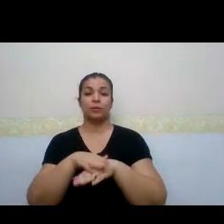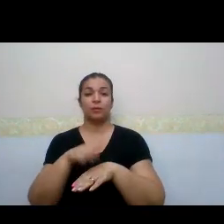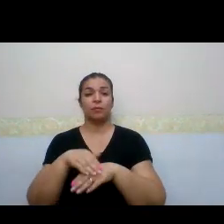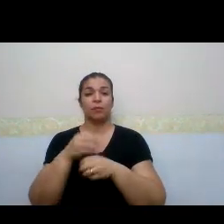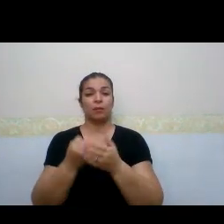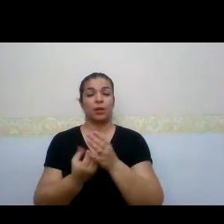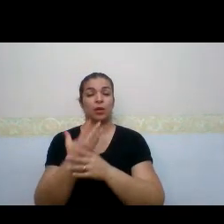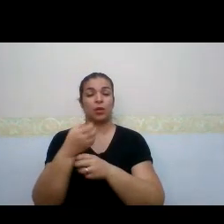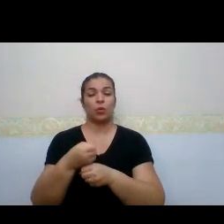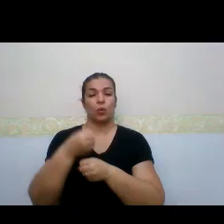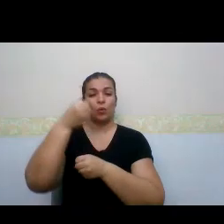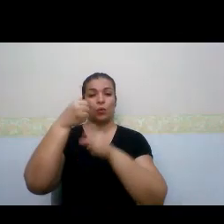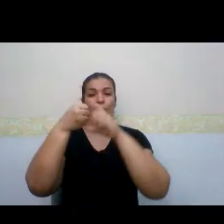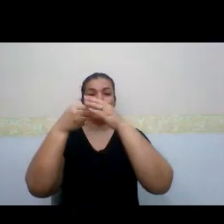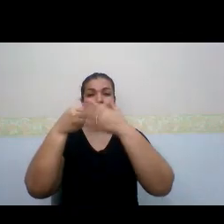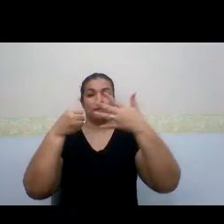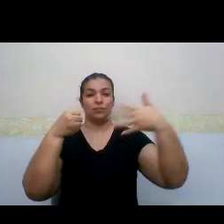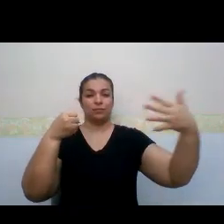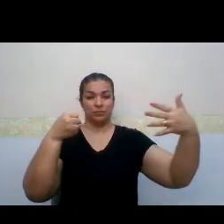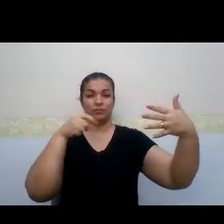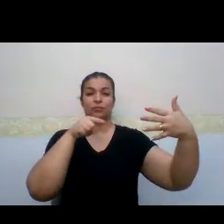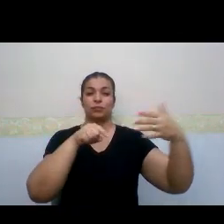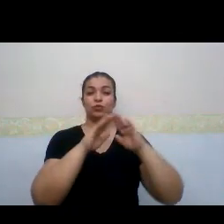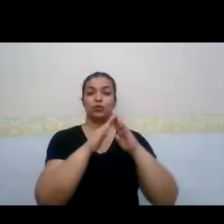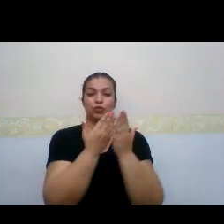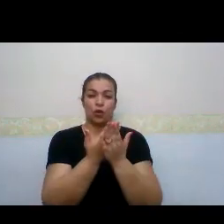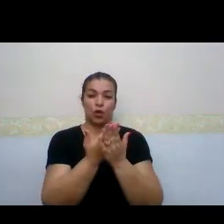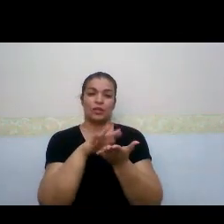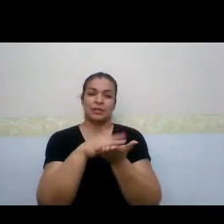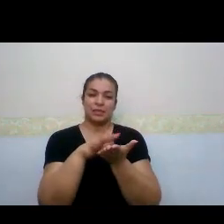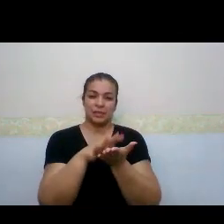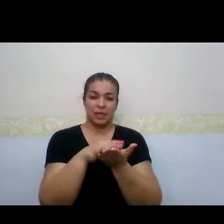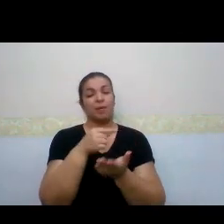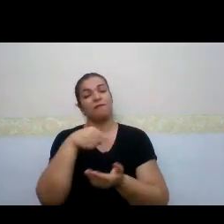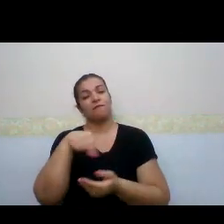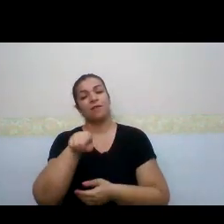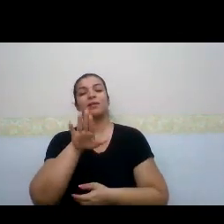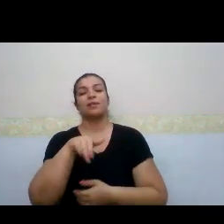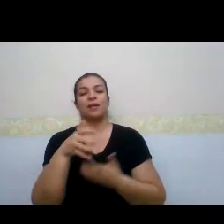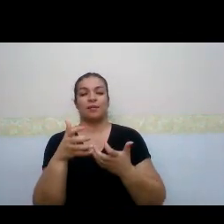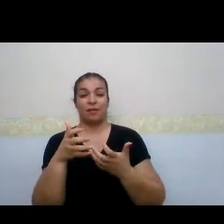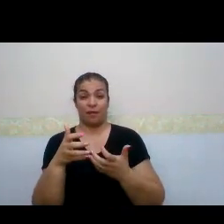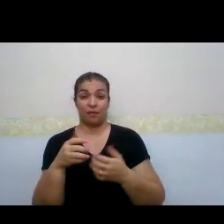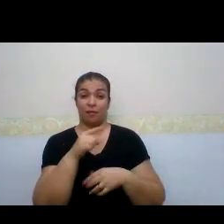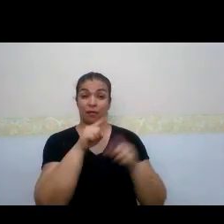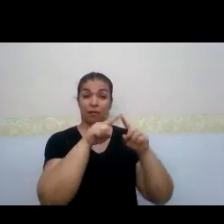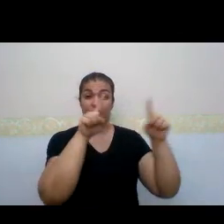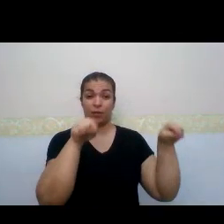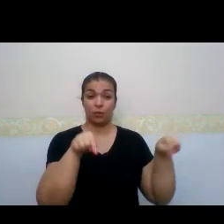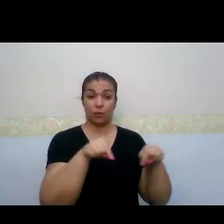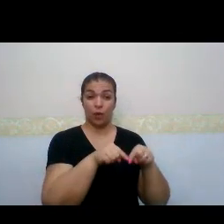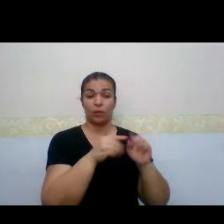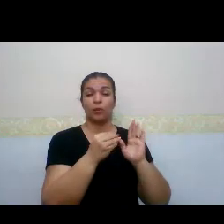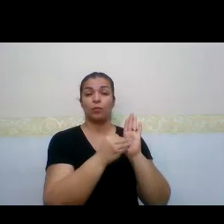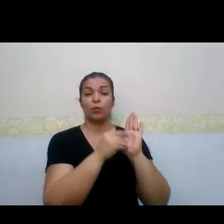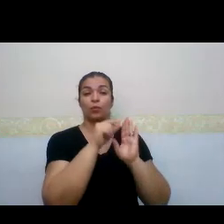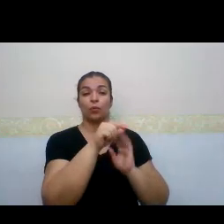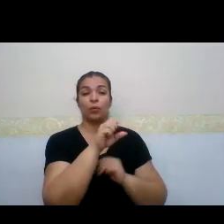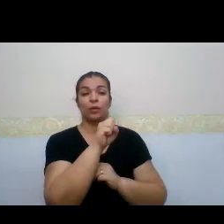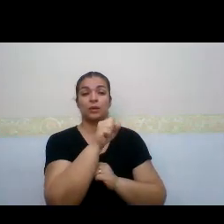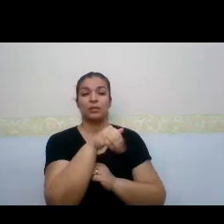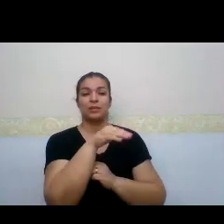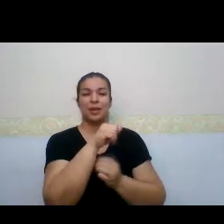assim: Escola de Samba, vai quem quer. E lá no quadro ela escreveu samba enredo, letra,